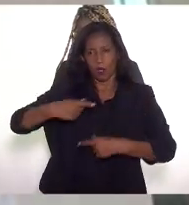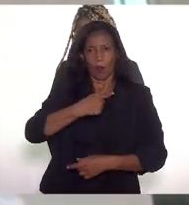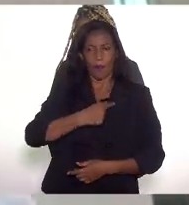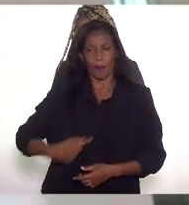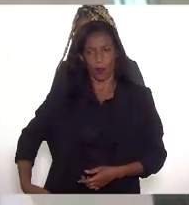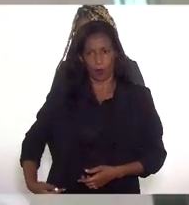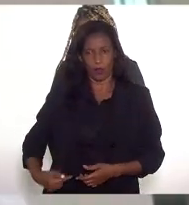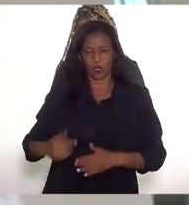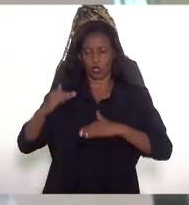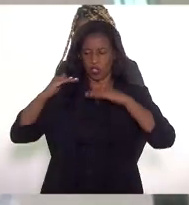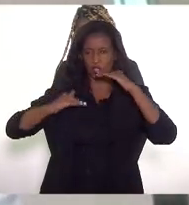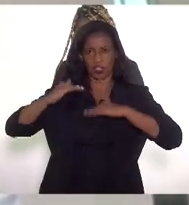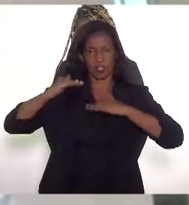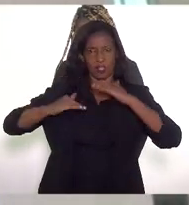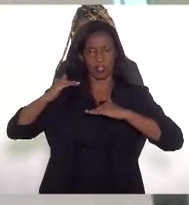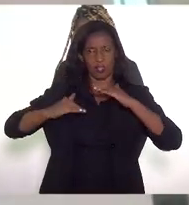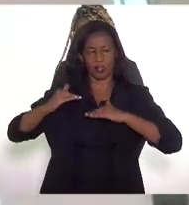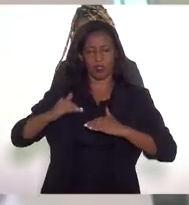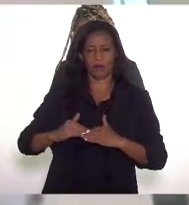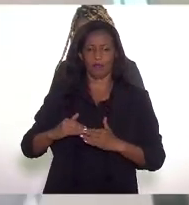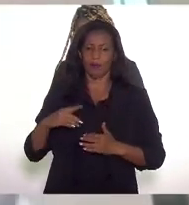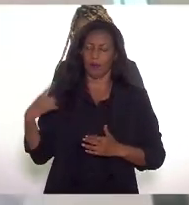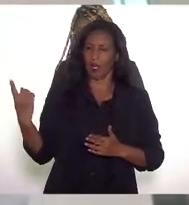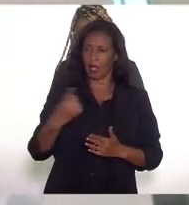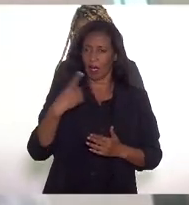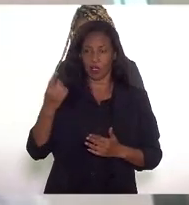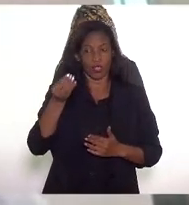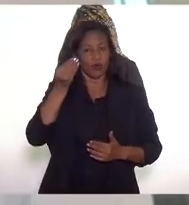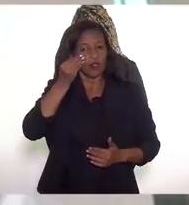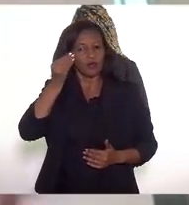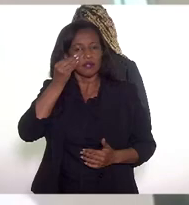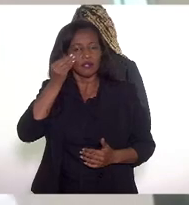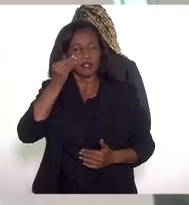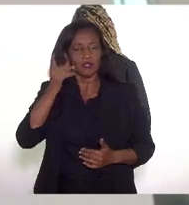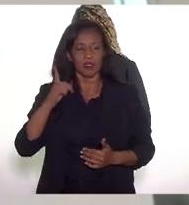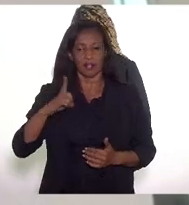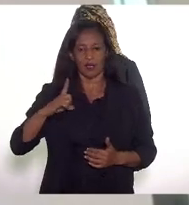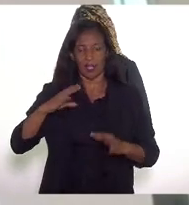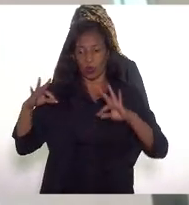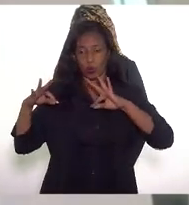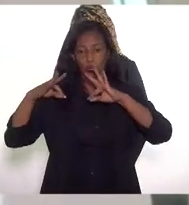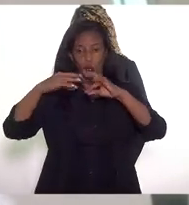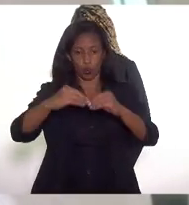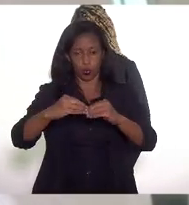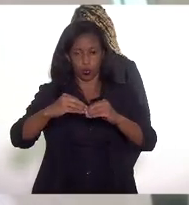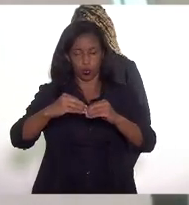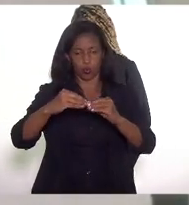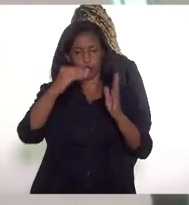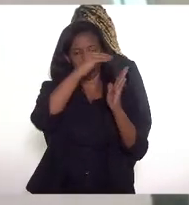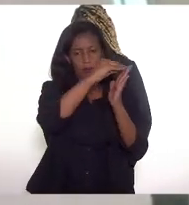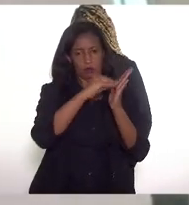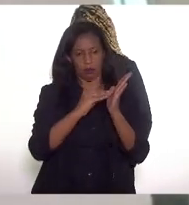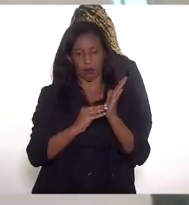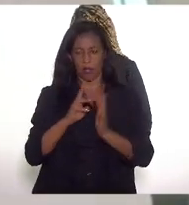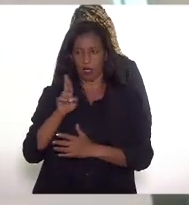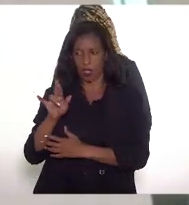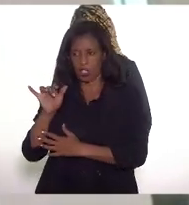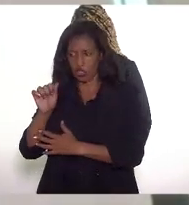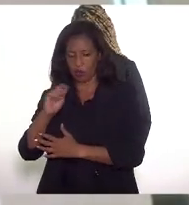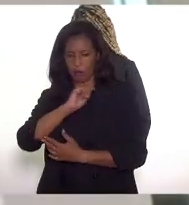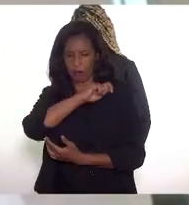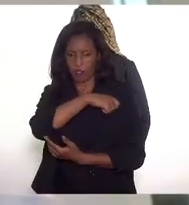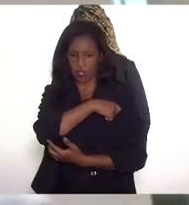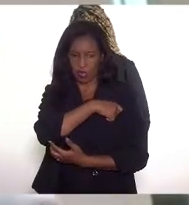cumprimento de índices. Então, assim, a gente vai tentar, eu vou tentar colocar tudo isso, tentar não, eu vou colocar tudo isso, um regime de recuperação